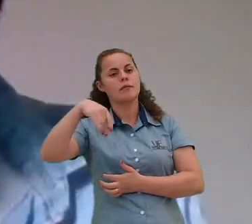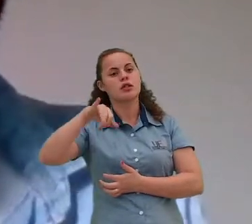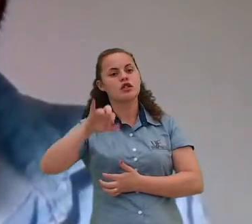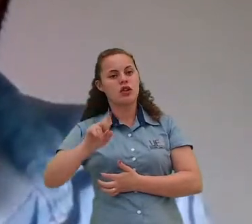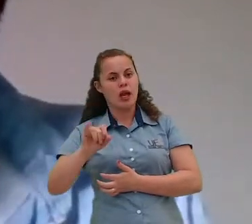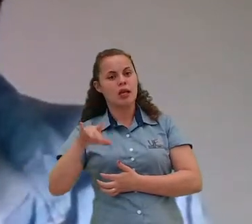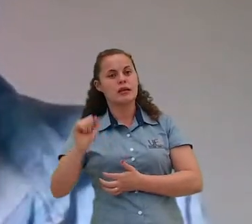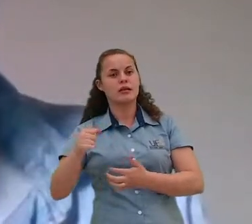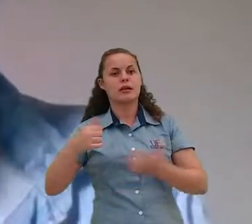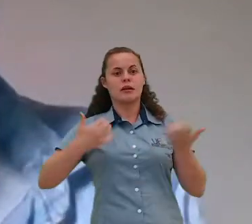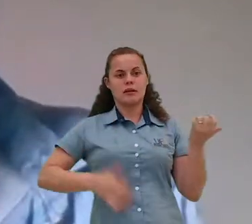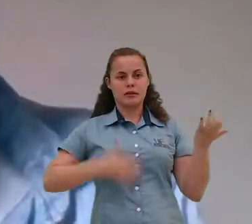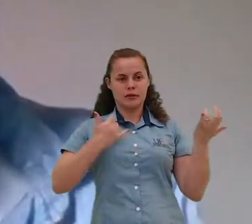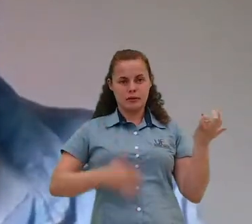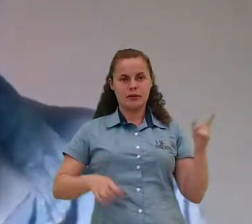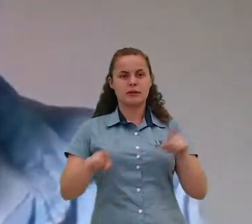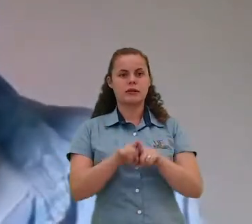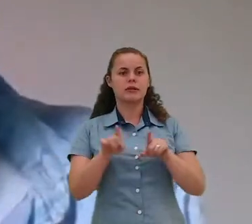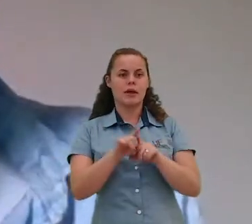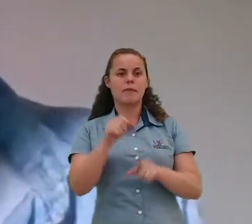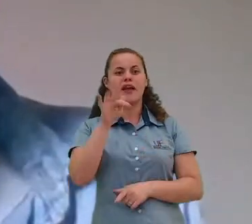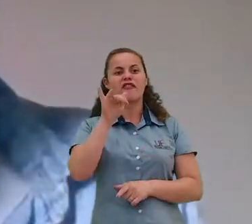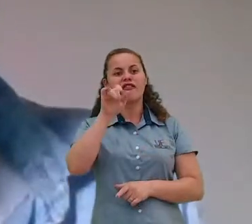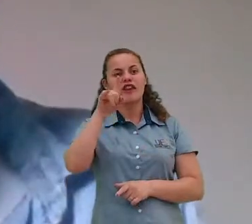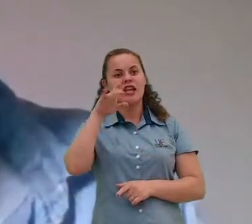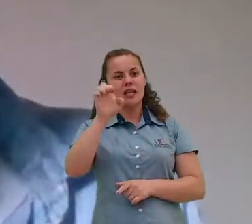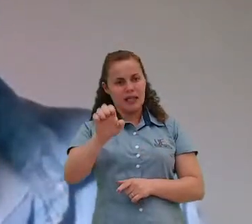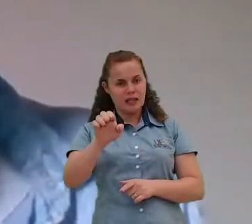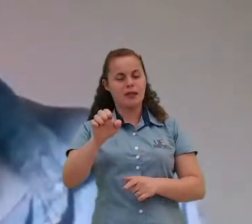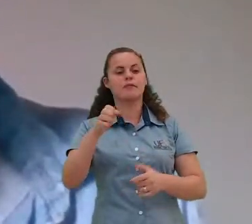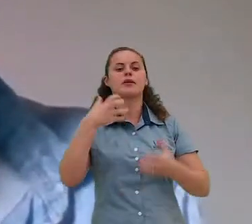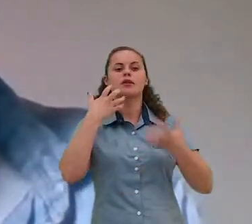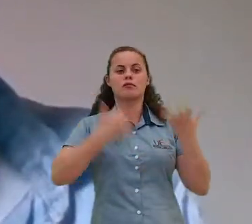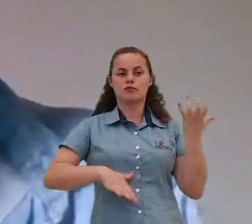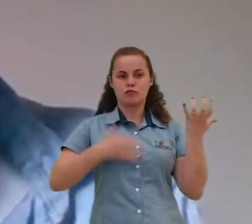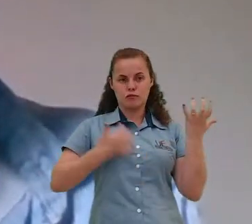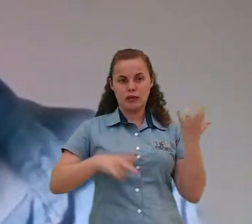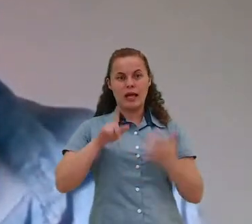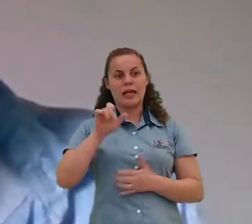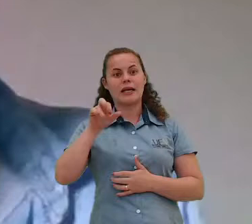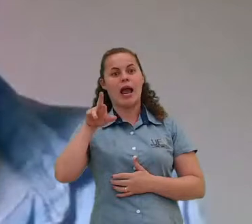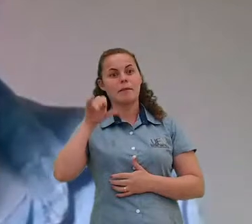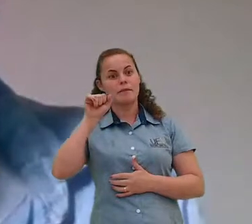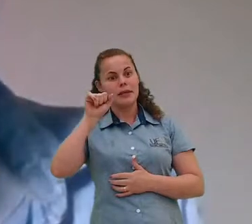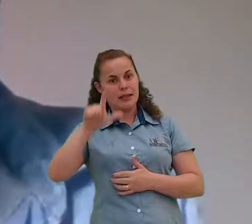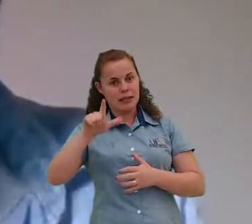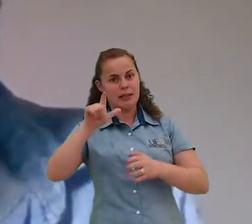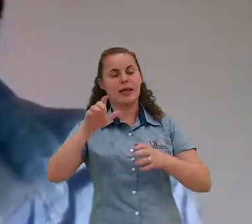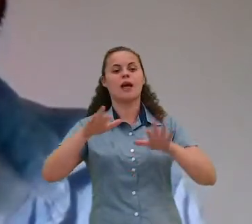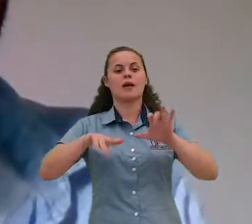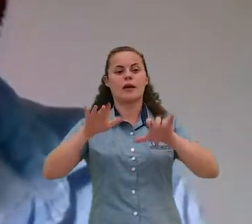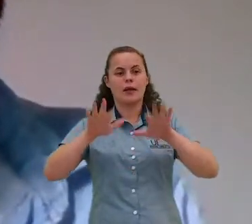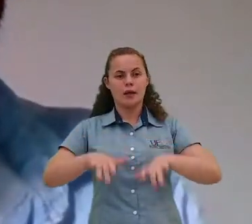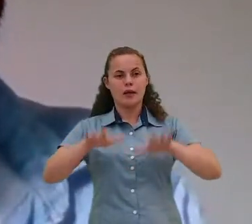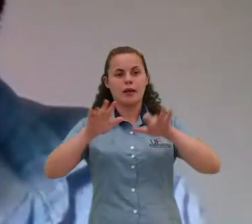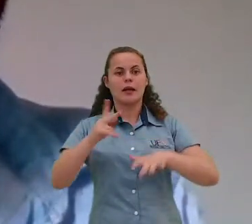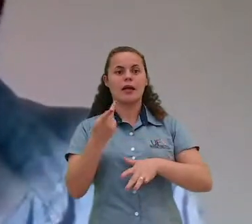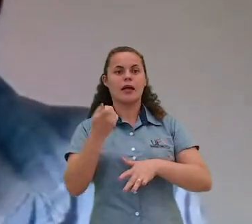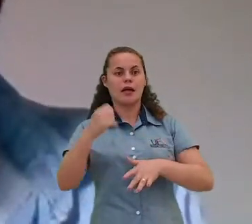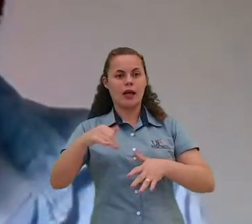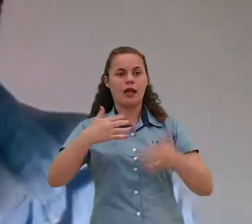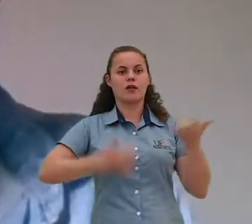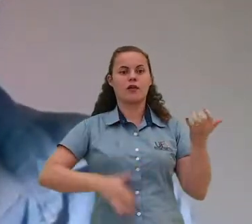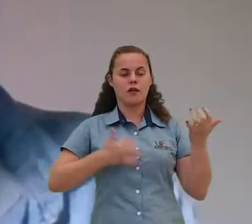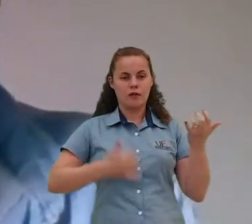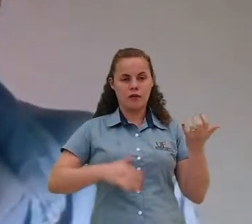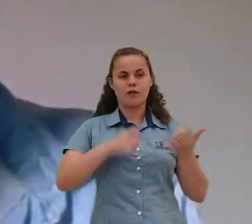pelos instrumentistas e também vocalistas Felipe, na voz e percussão, Gabriel, na voz e teclado, Henrique, voz e violão e